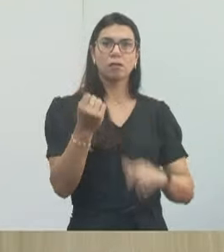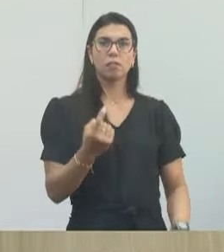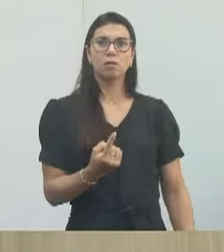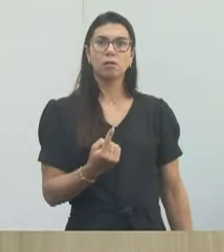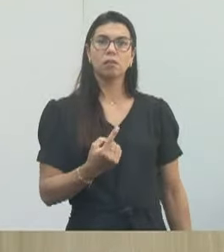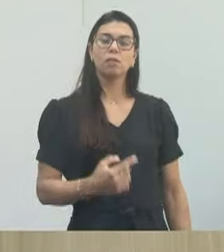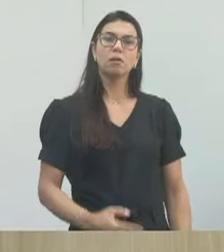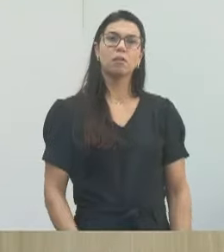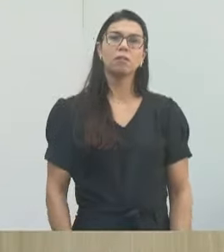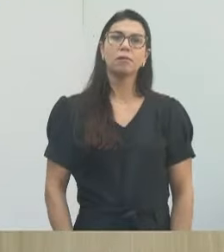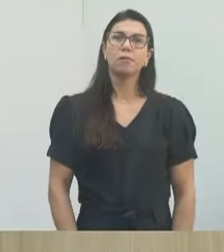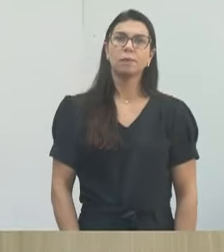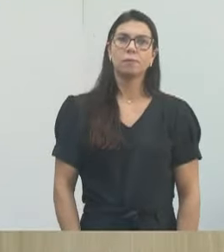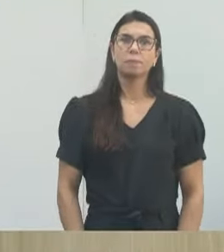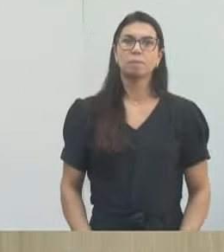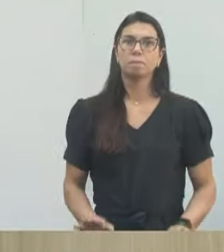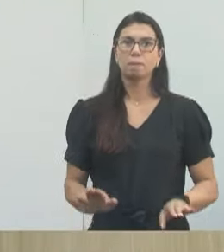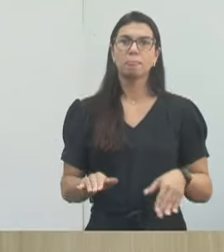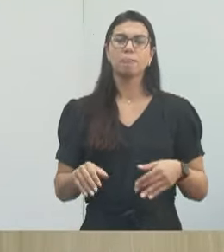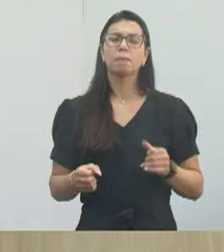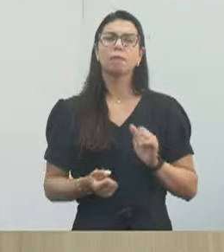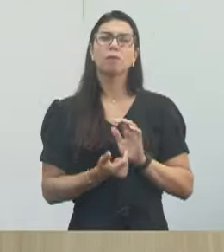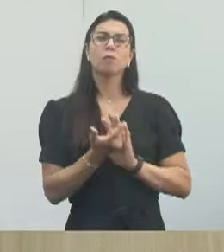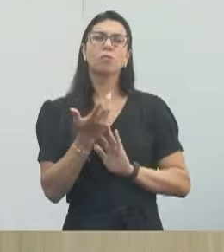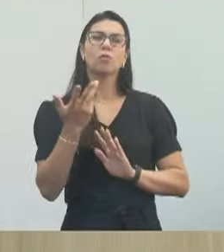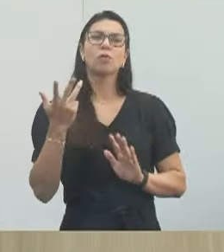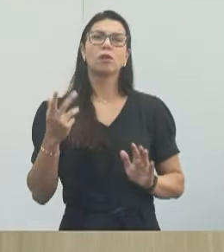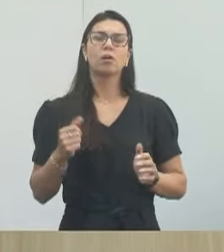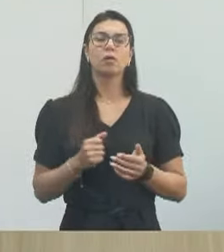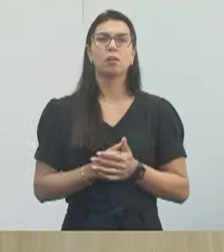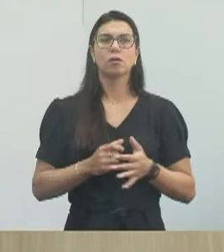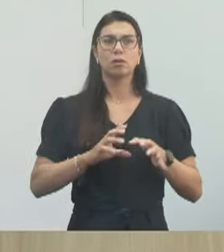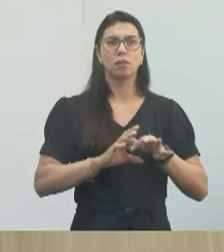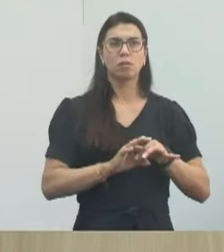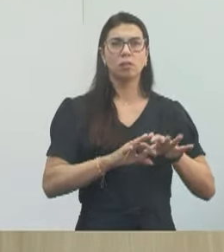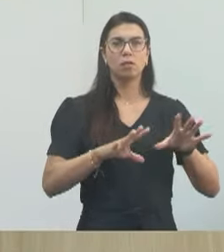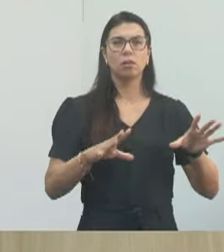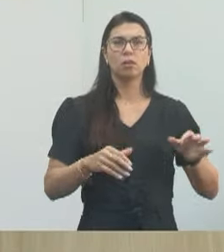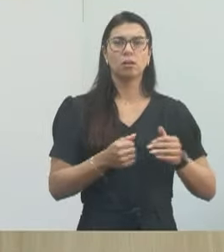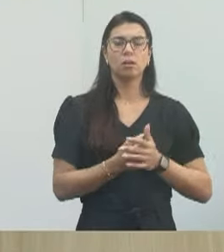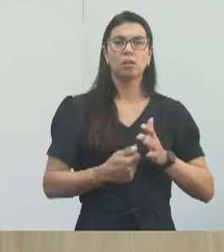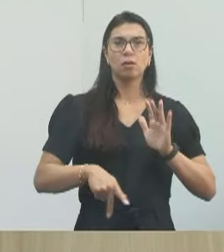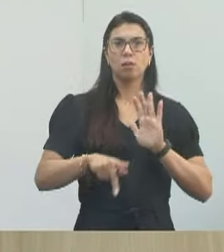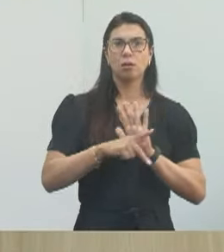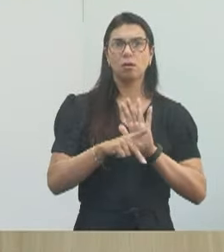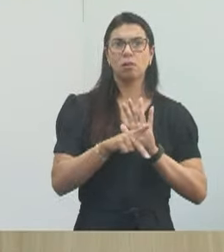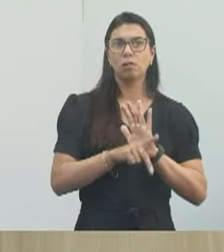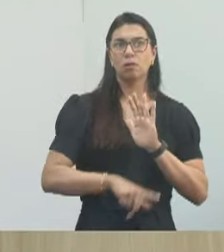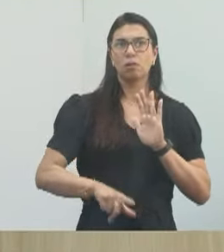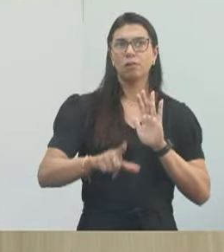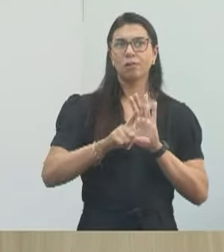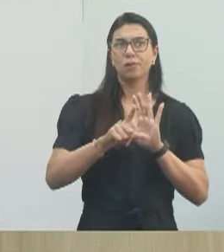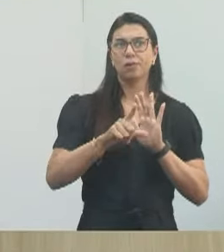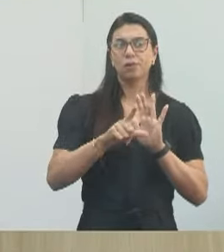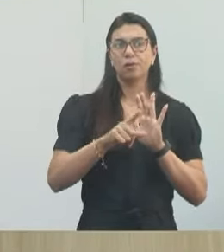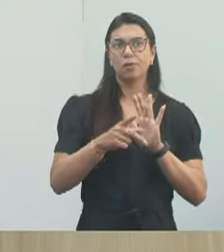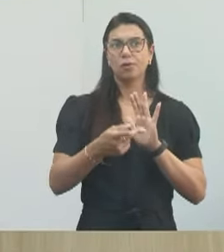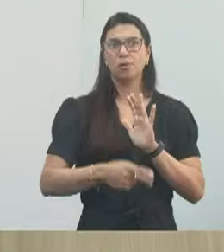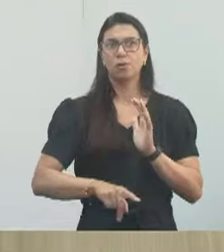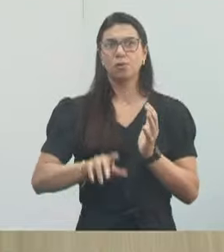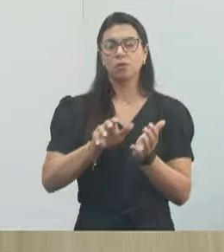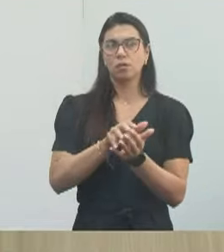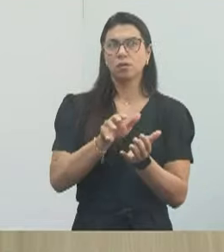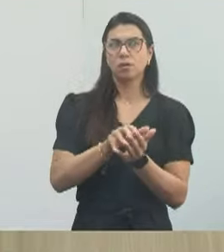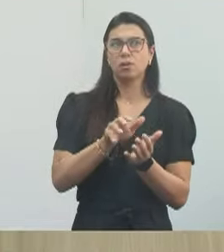um qual era a quantidade de licenças para comeros ambulantes existente na zona especial Central em